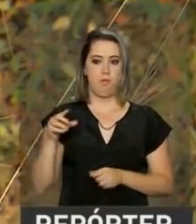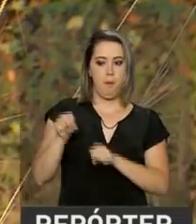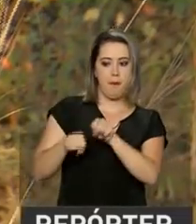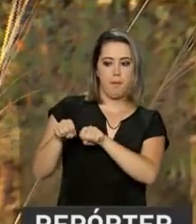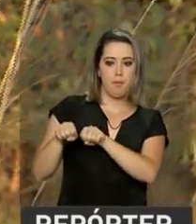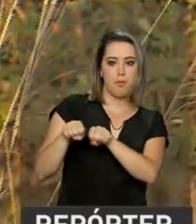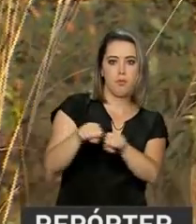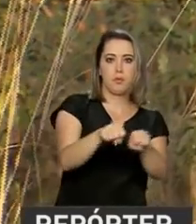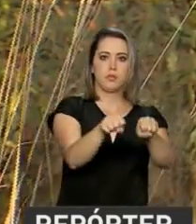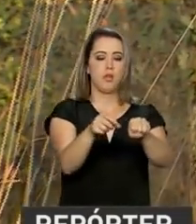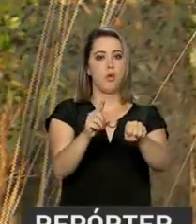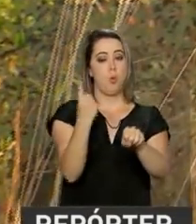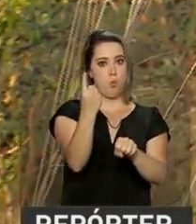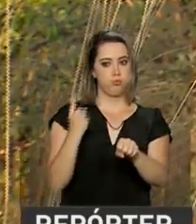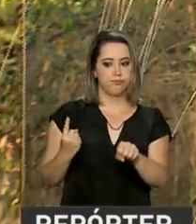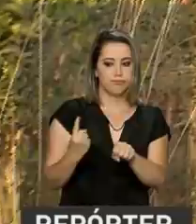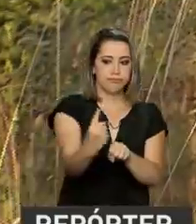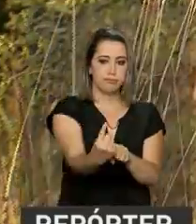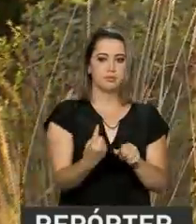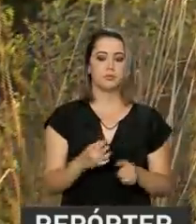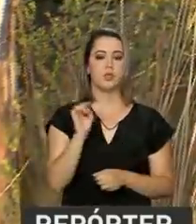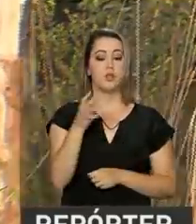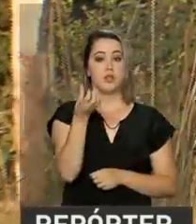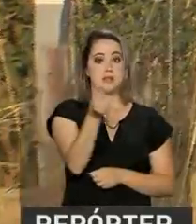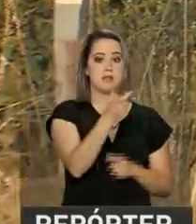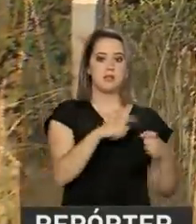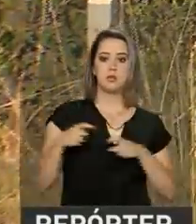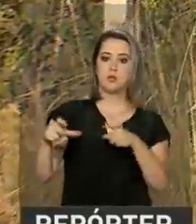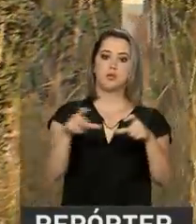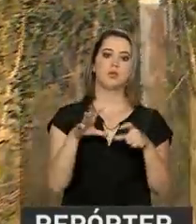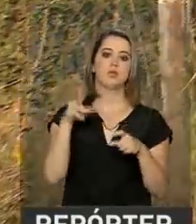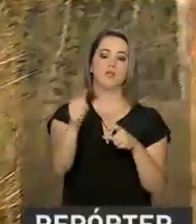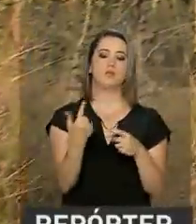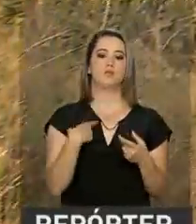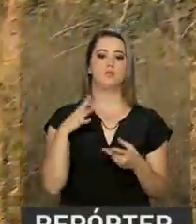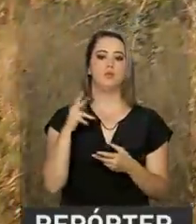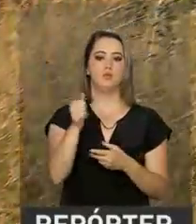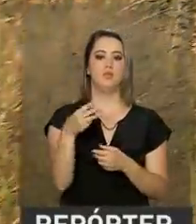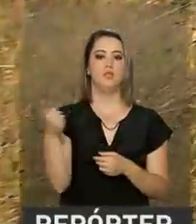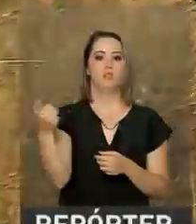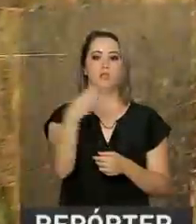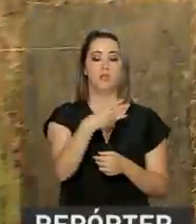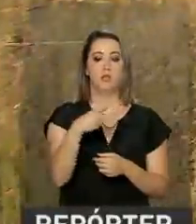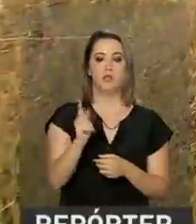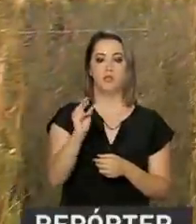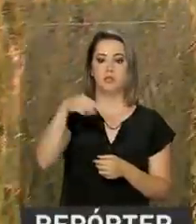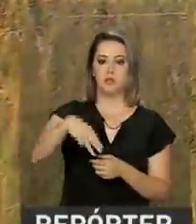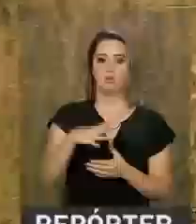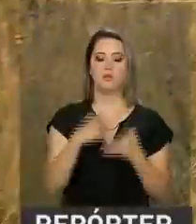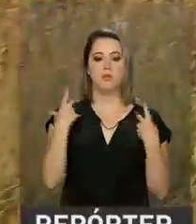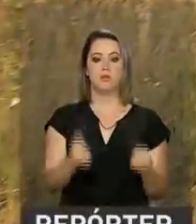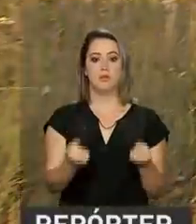de single track. Em toda a Floresta Nacional, são 6 áreas como essa, totalizando 13 quilômetros. Vamos lá,